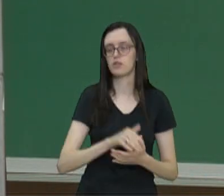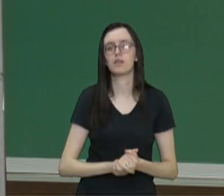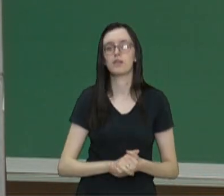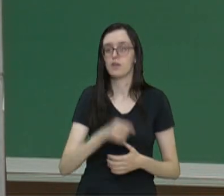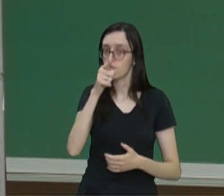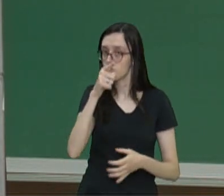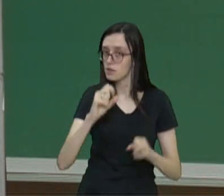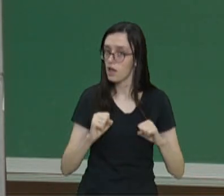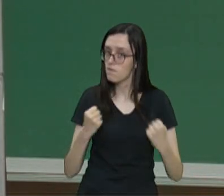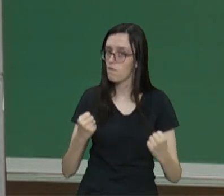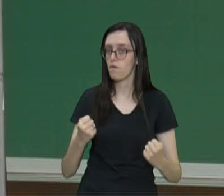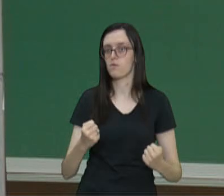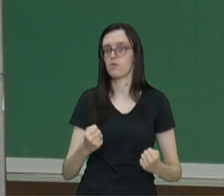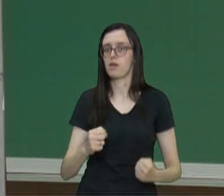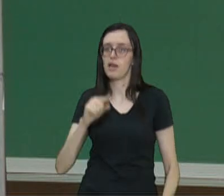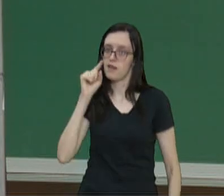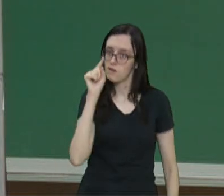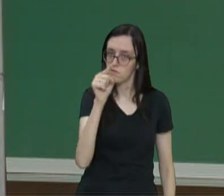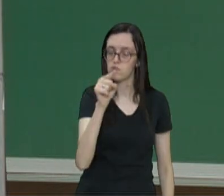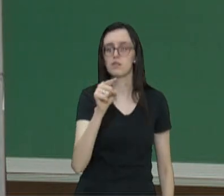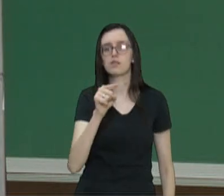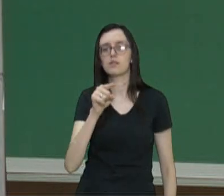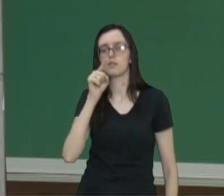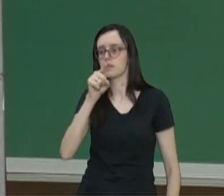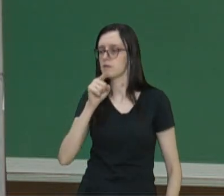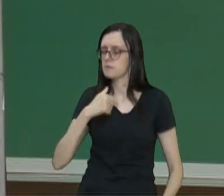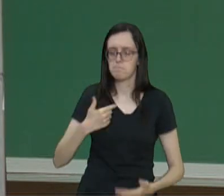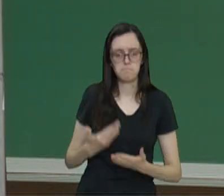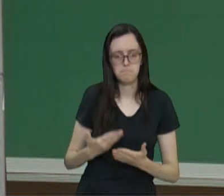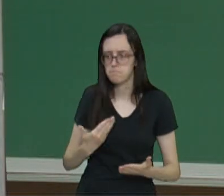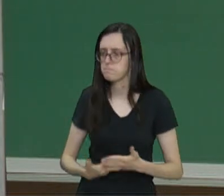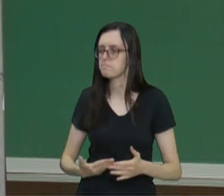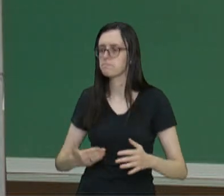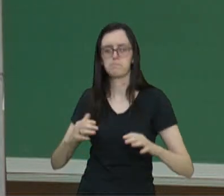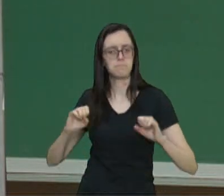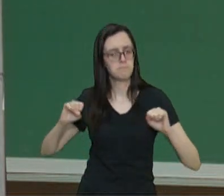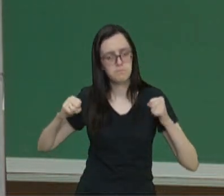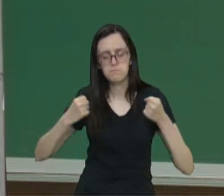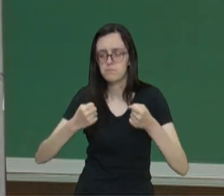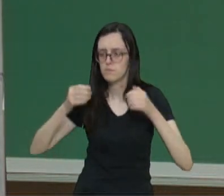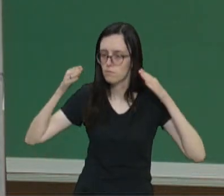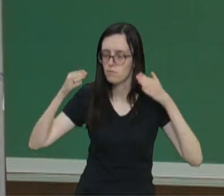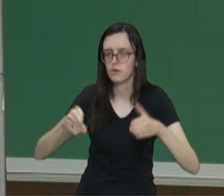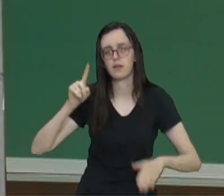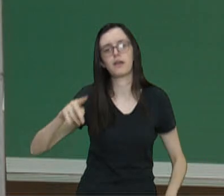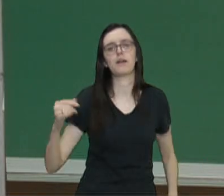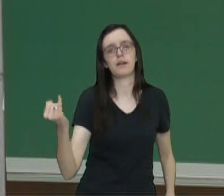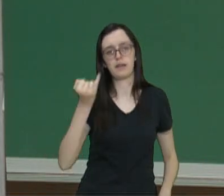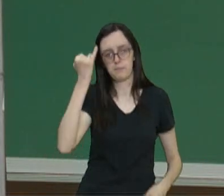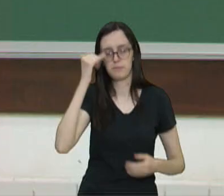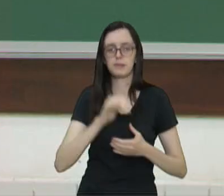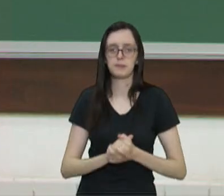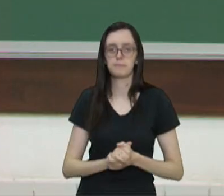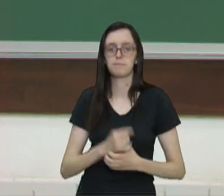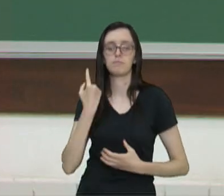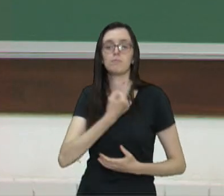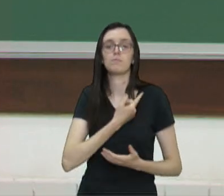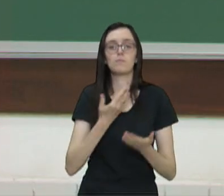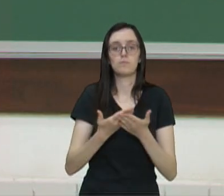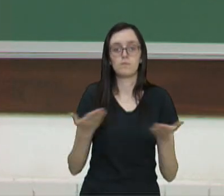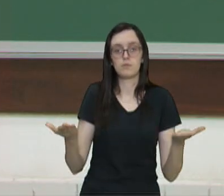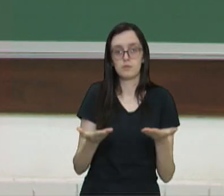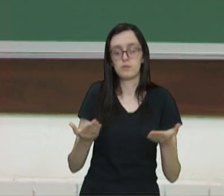teu esforço agora, é você se fazendo, você se dedicando, isso é super importante. Então, na nossa aula